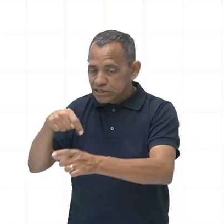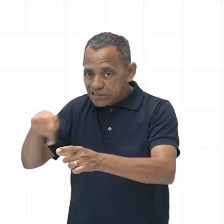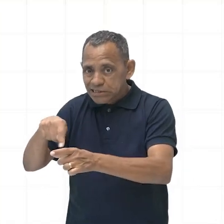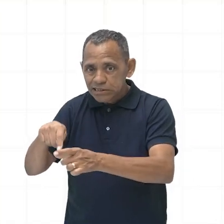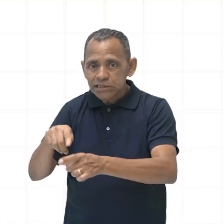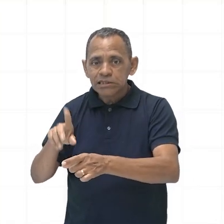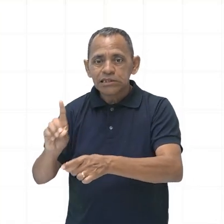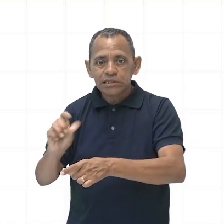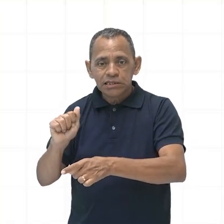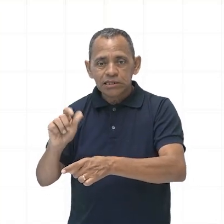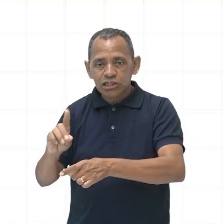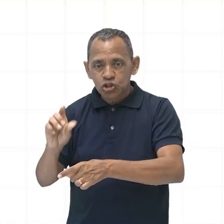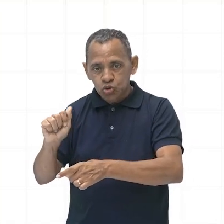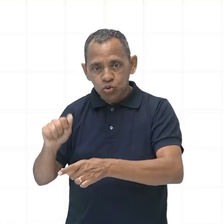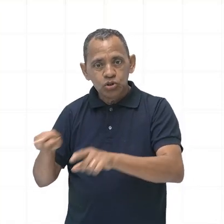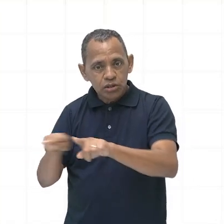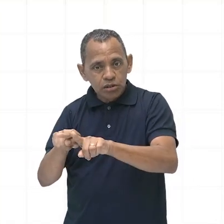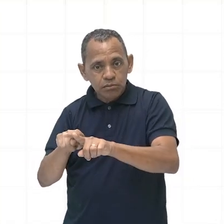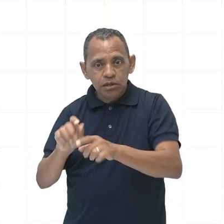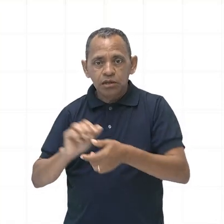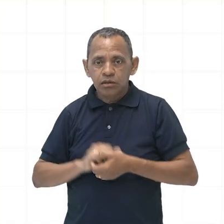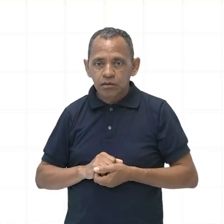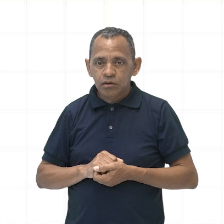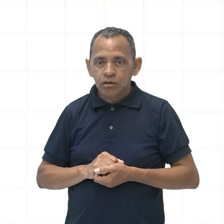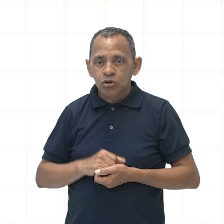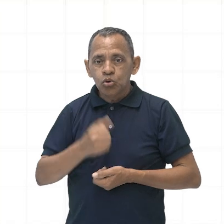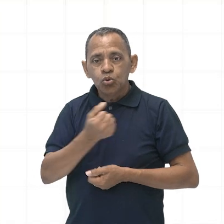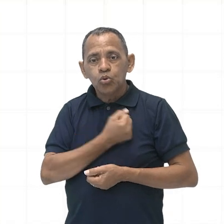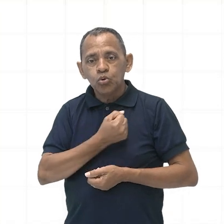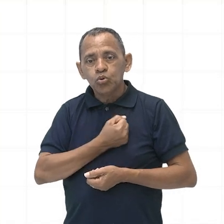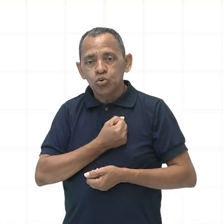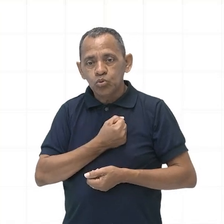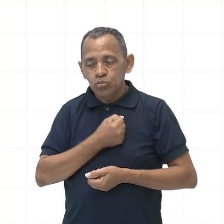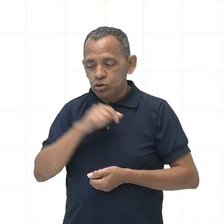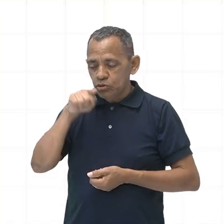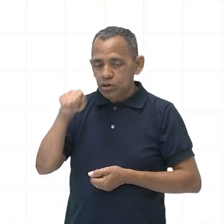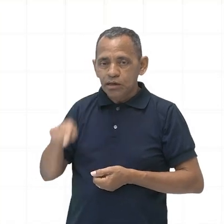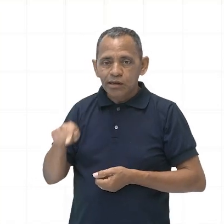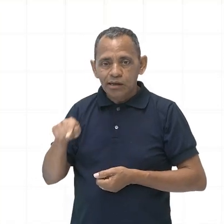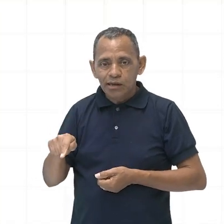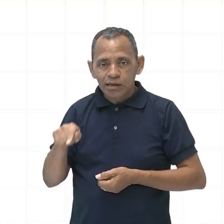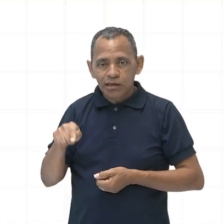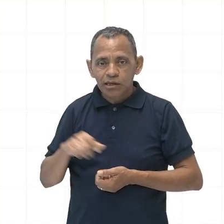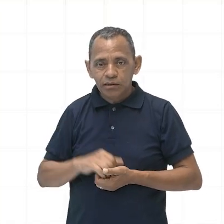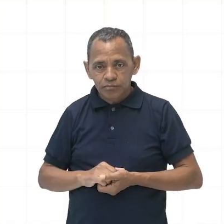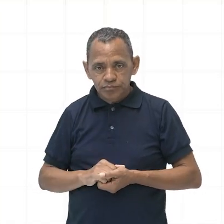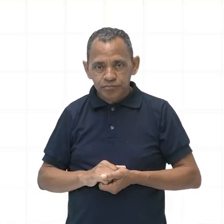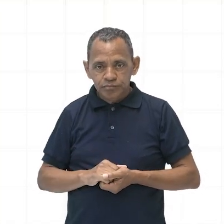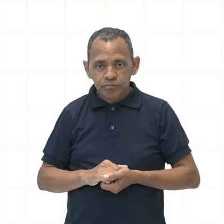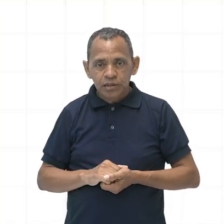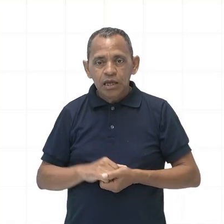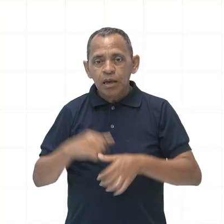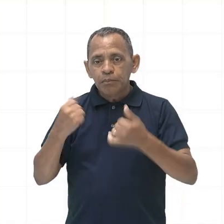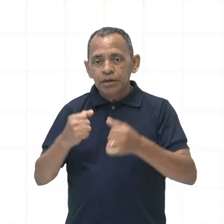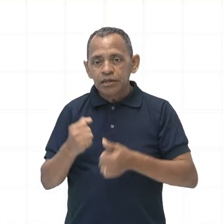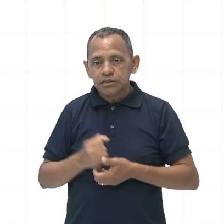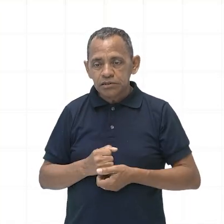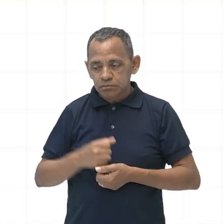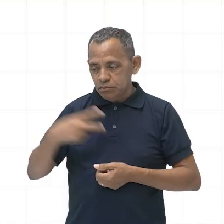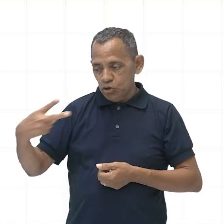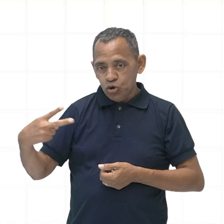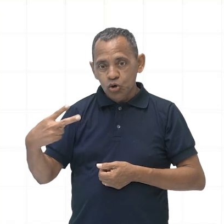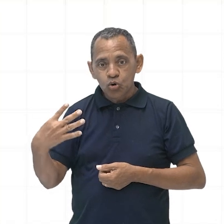ele diz que o número, né? E no outro, o número tem que ser maior do que